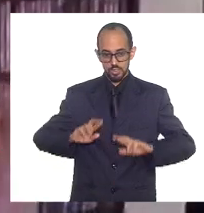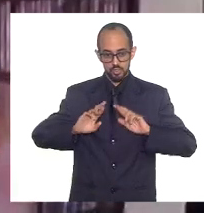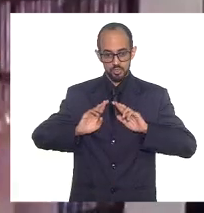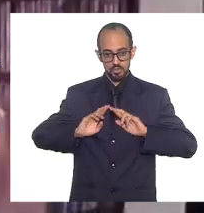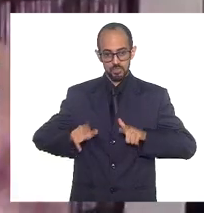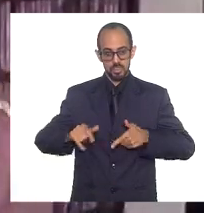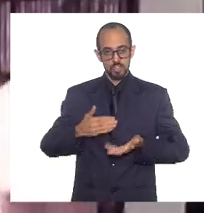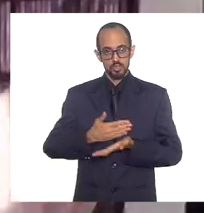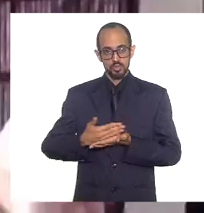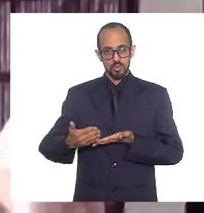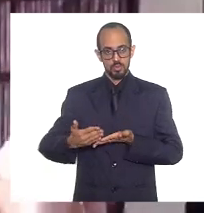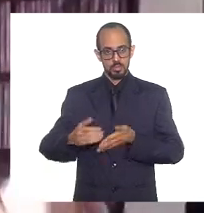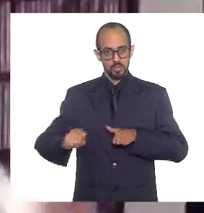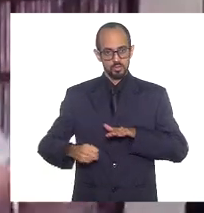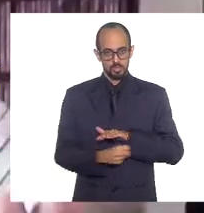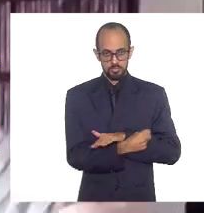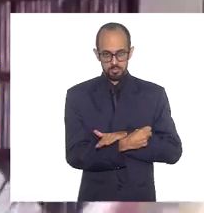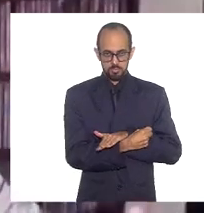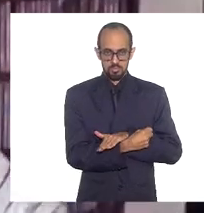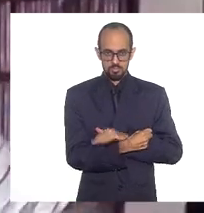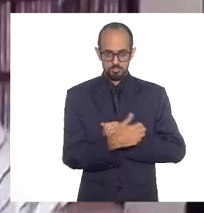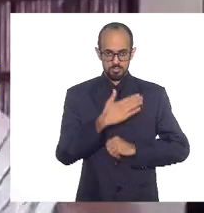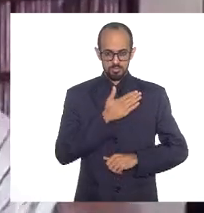diferente. Então,